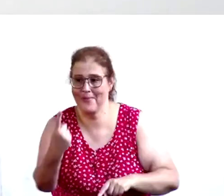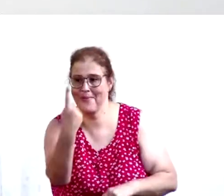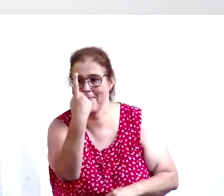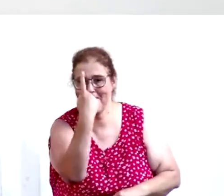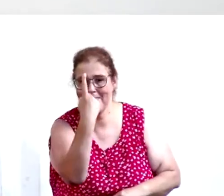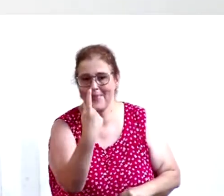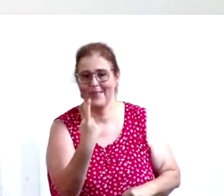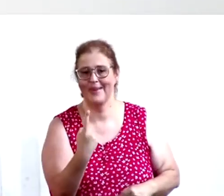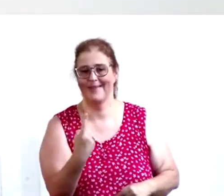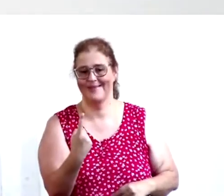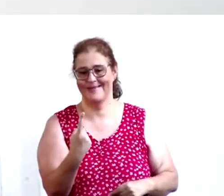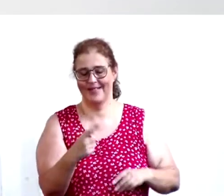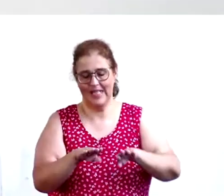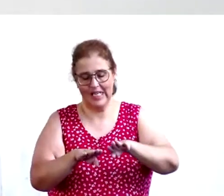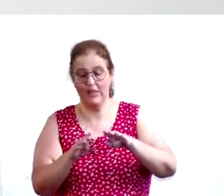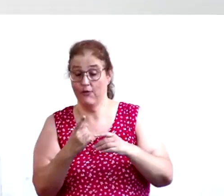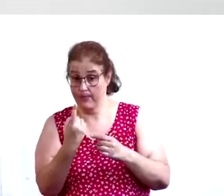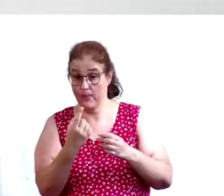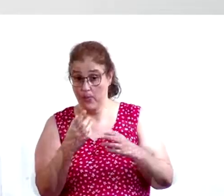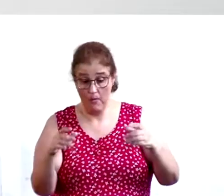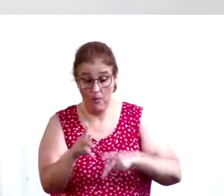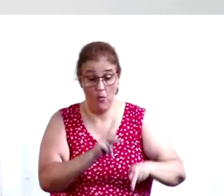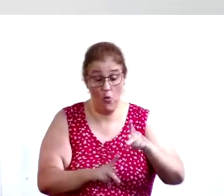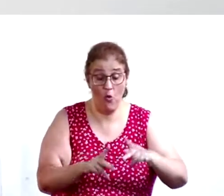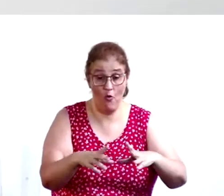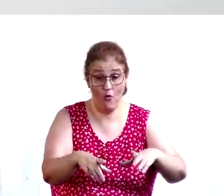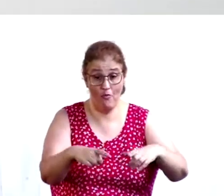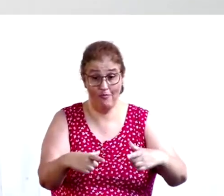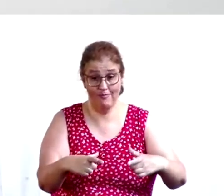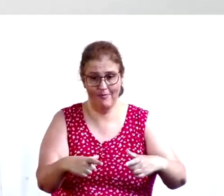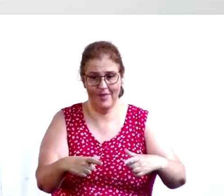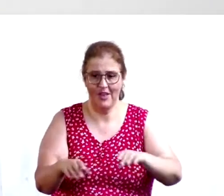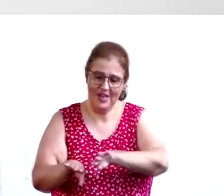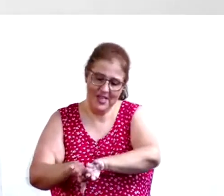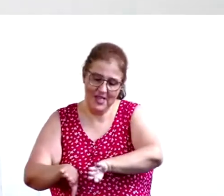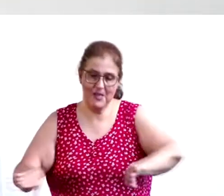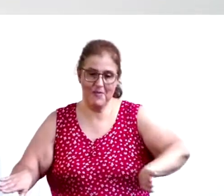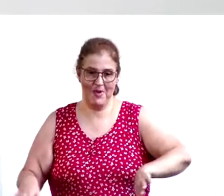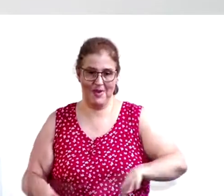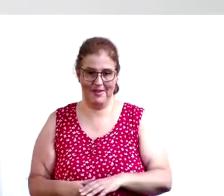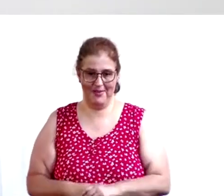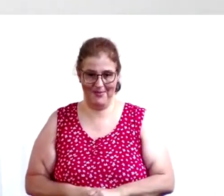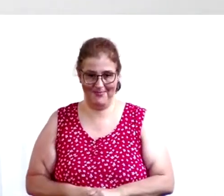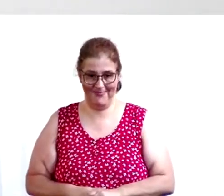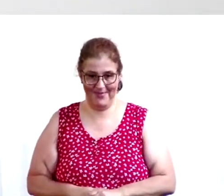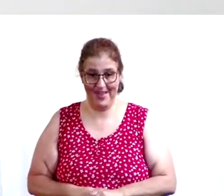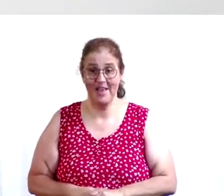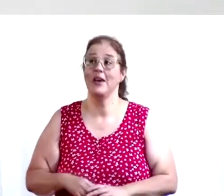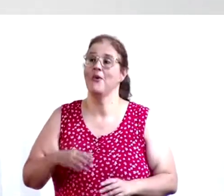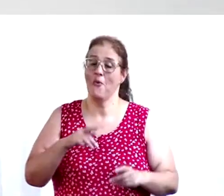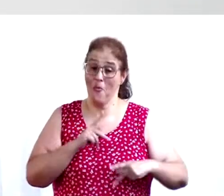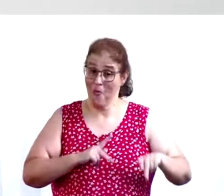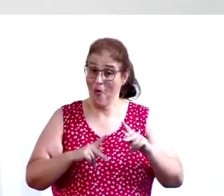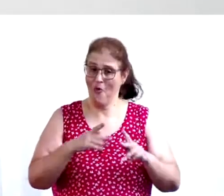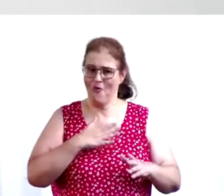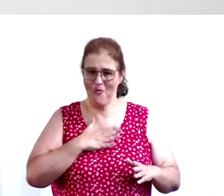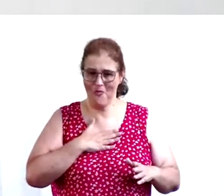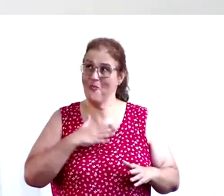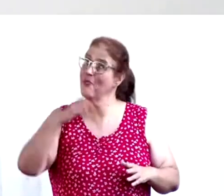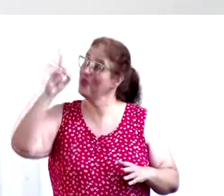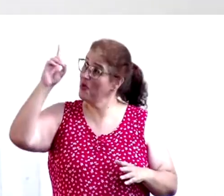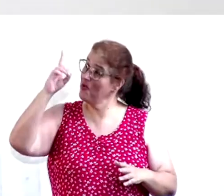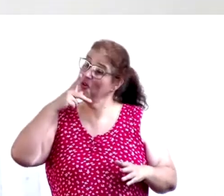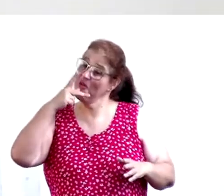separada para Deus falar: meu povo. Eu vou alimentar você, meu povo. Eu